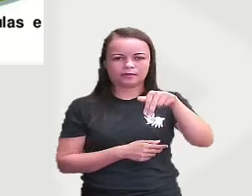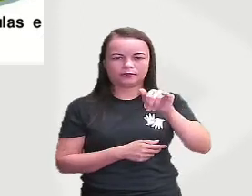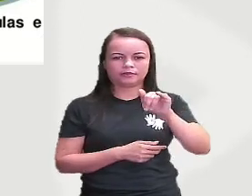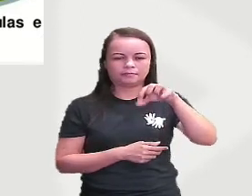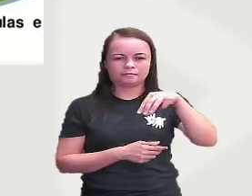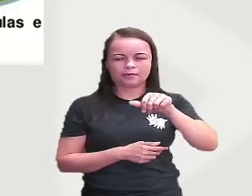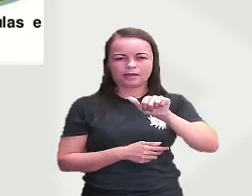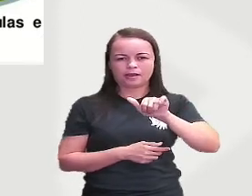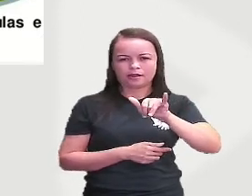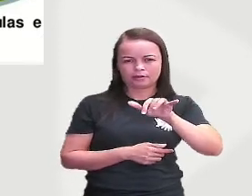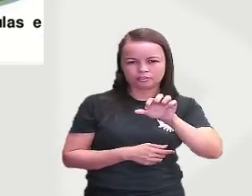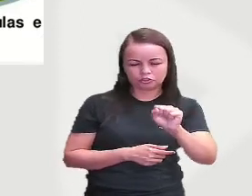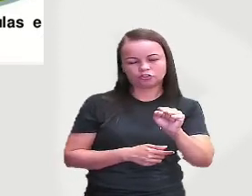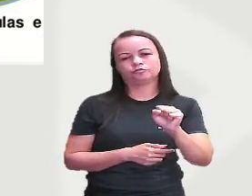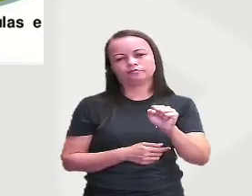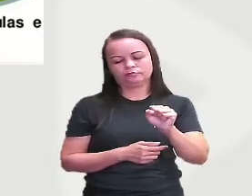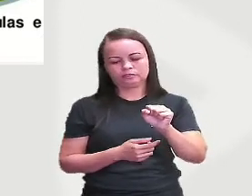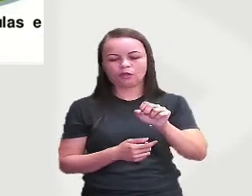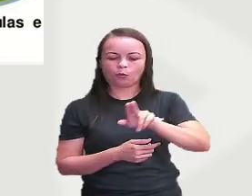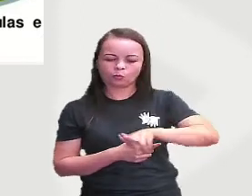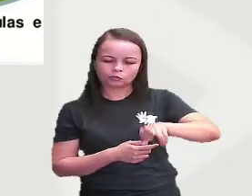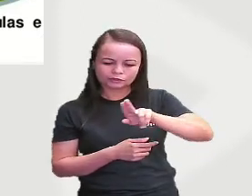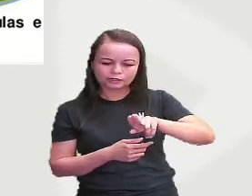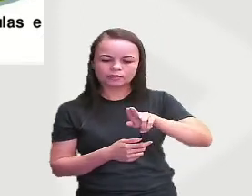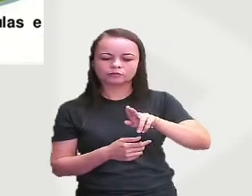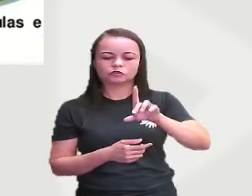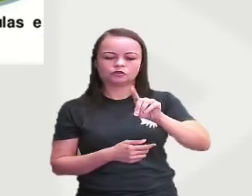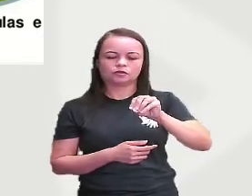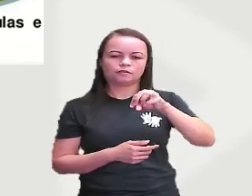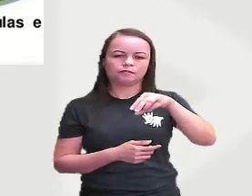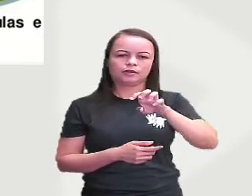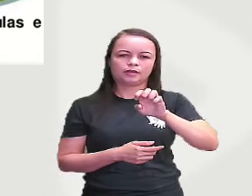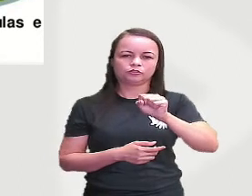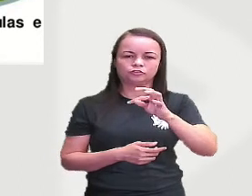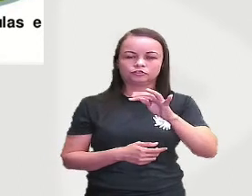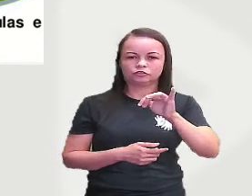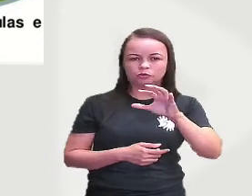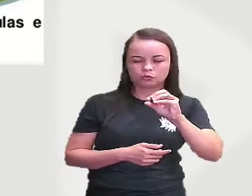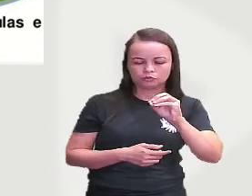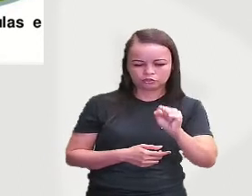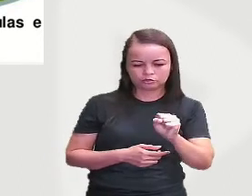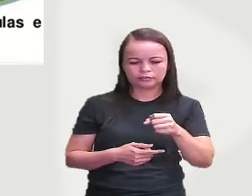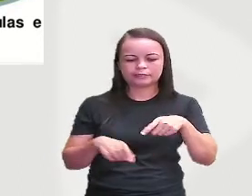Também nós usamos domésticos e também na palavra